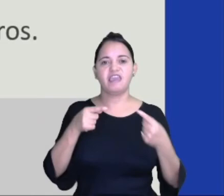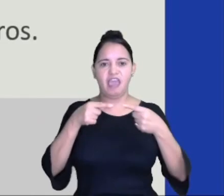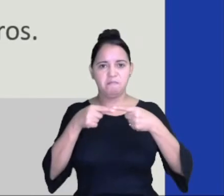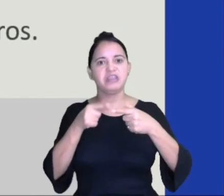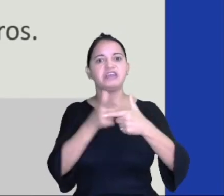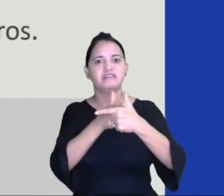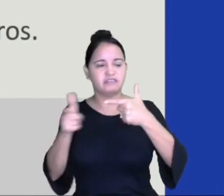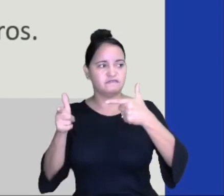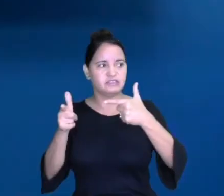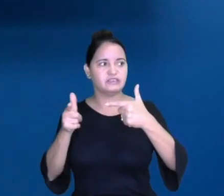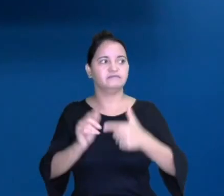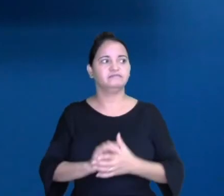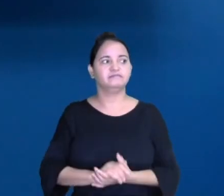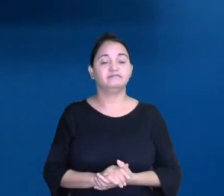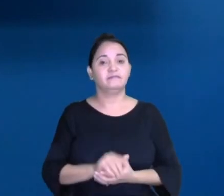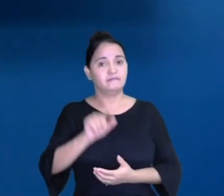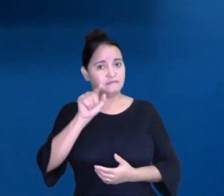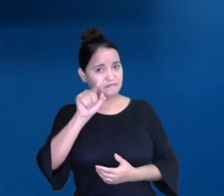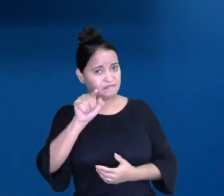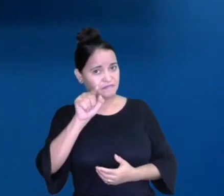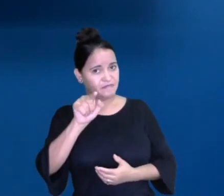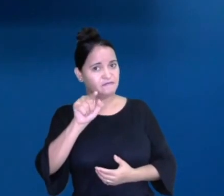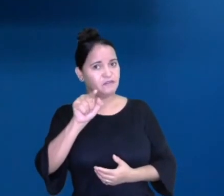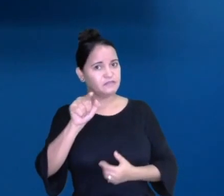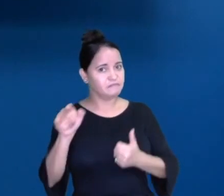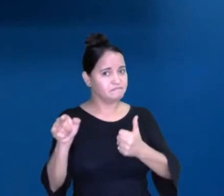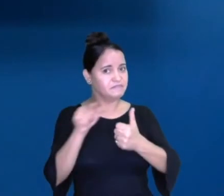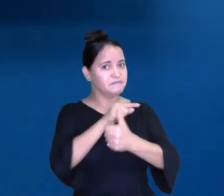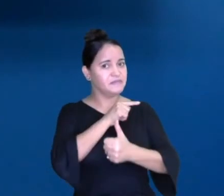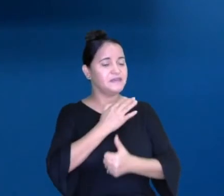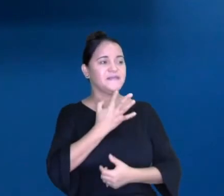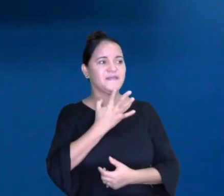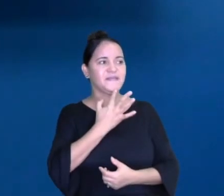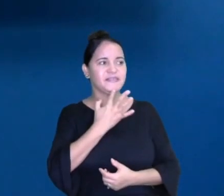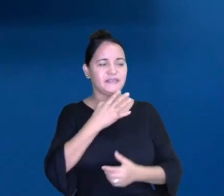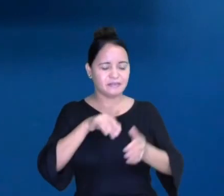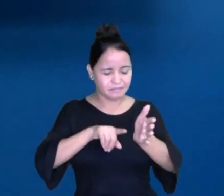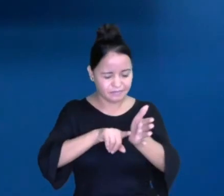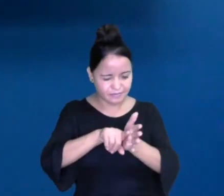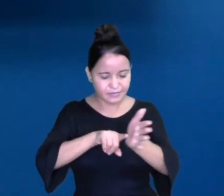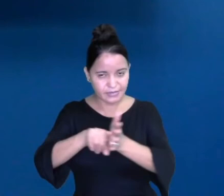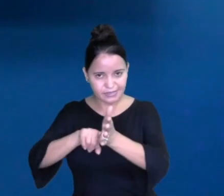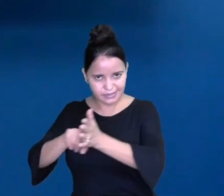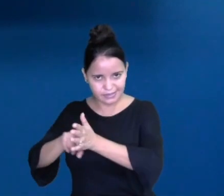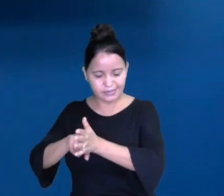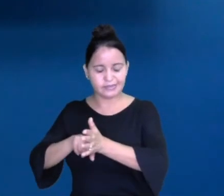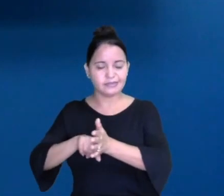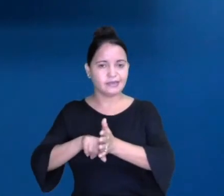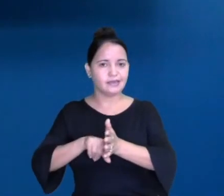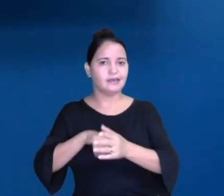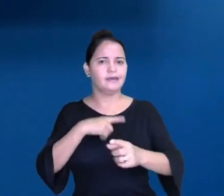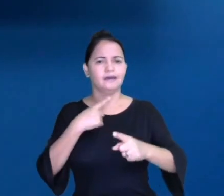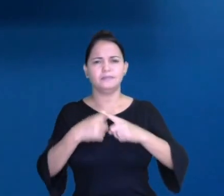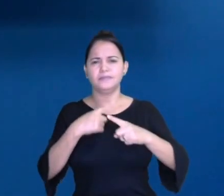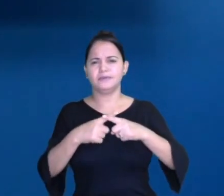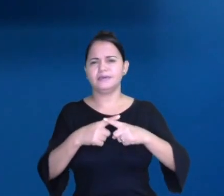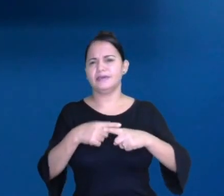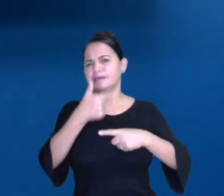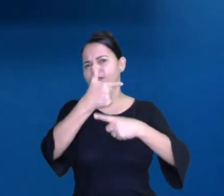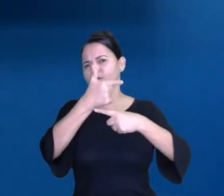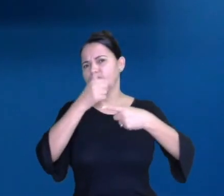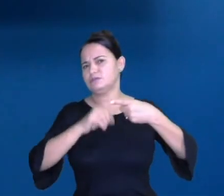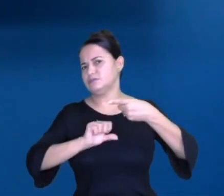à divisão. Então, se liga nesse primeiro conhecimento, pesquisa lá para mim, porque